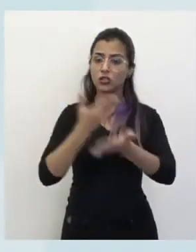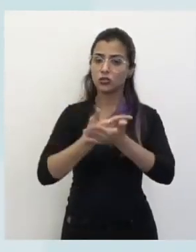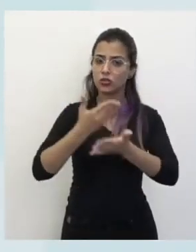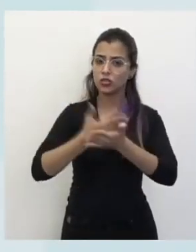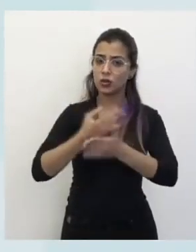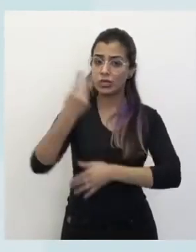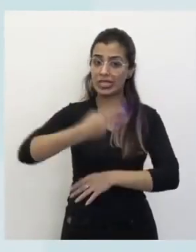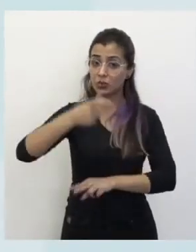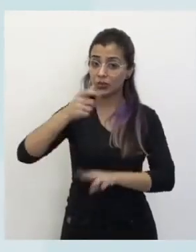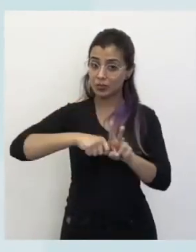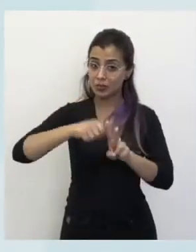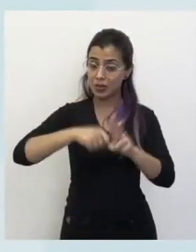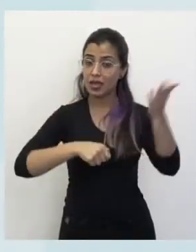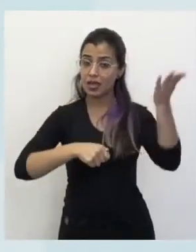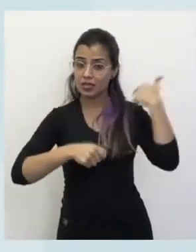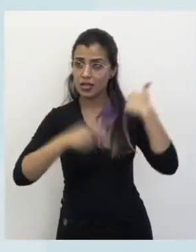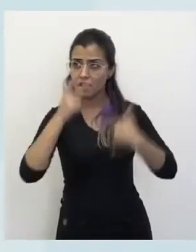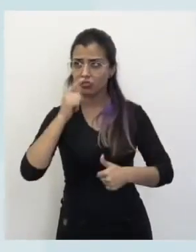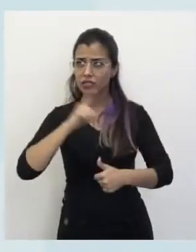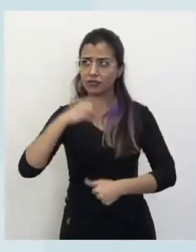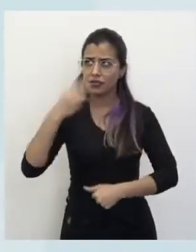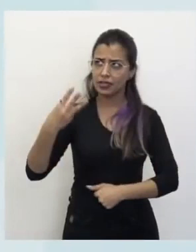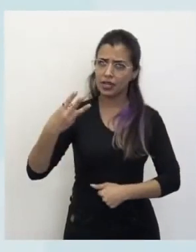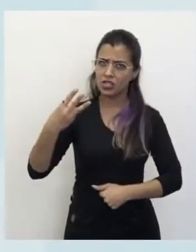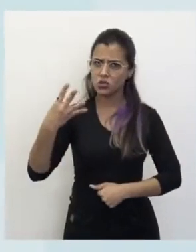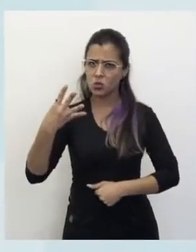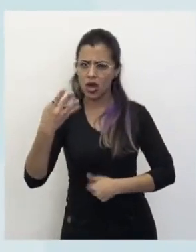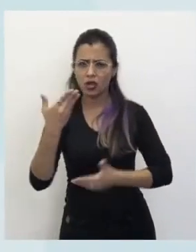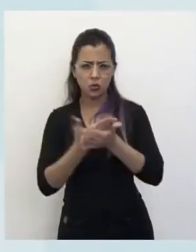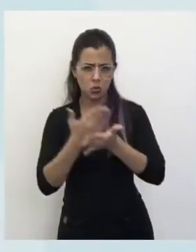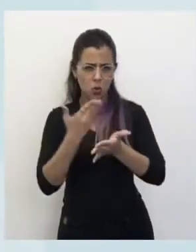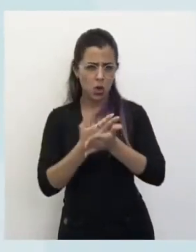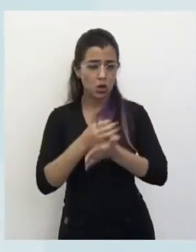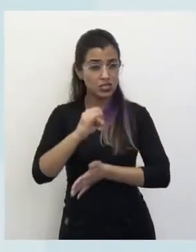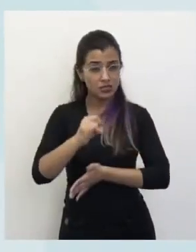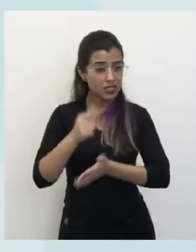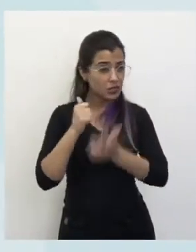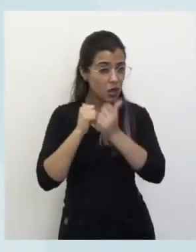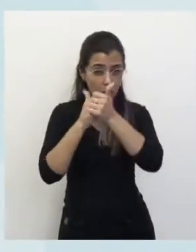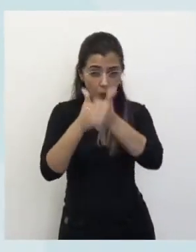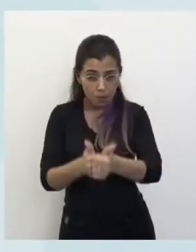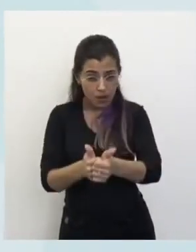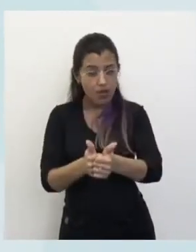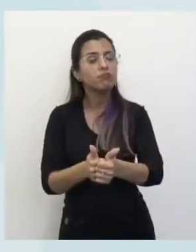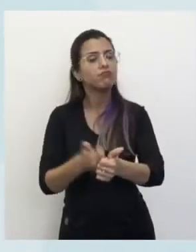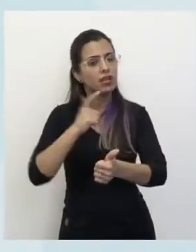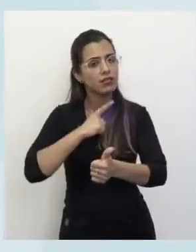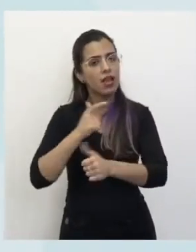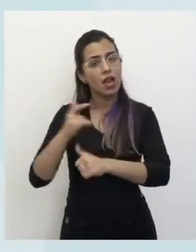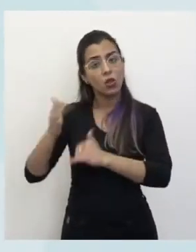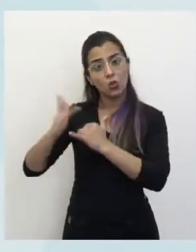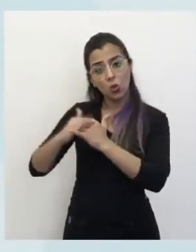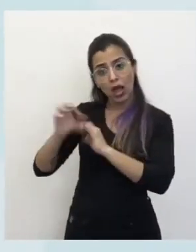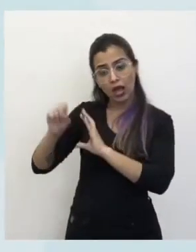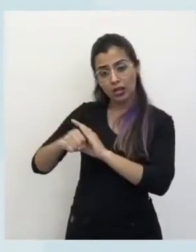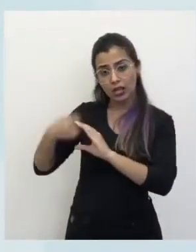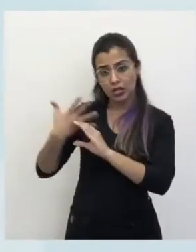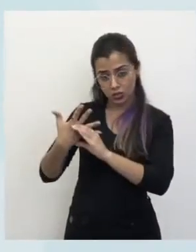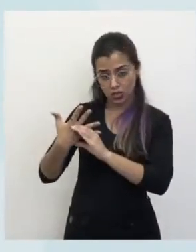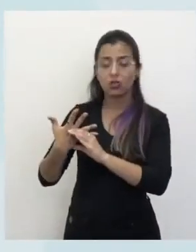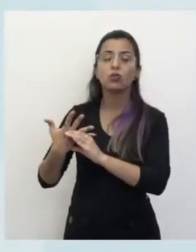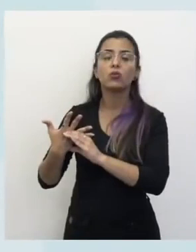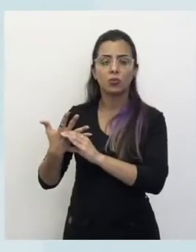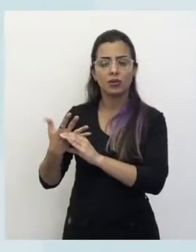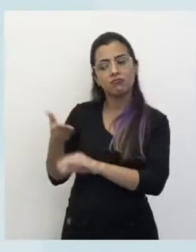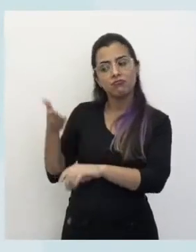3, 4 aulas sobre isso. Se vocês não estavam acompanhando, estão tudo lá no canal, tá bom? Tem lá no canal do 9º ano